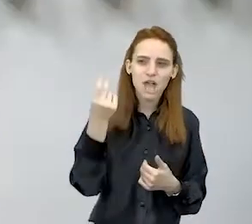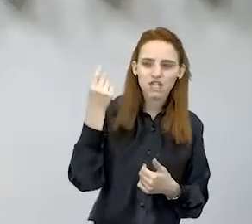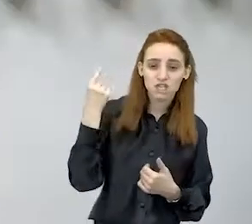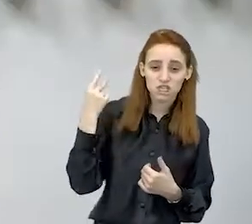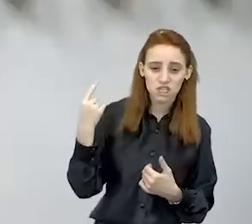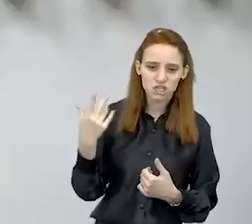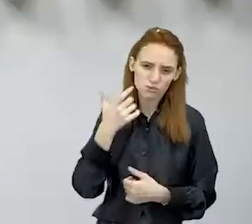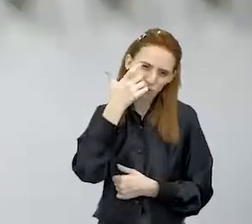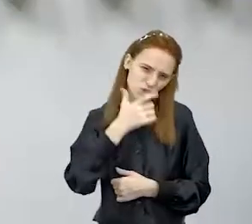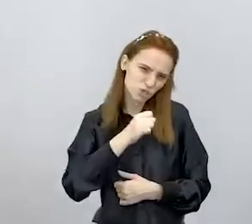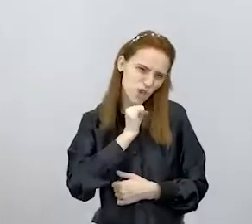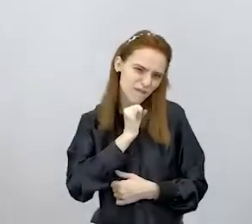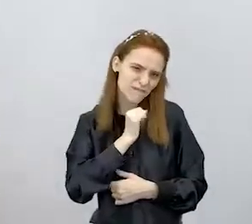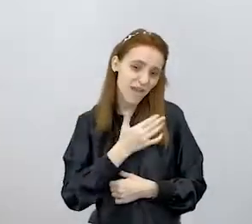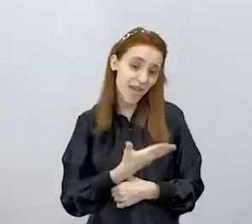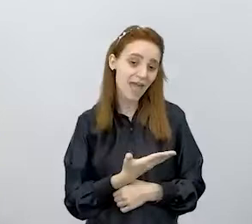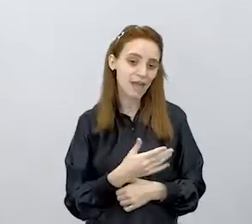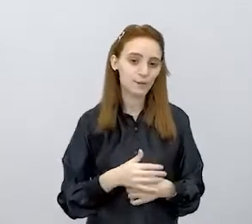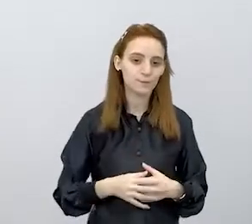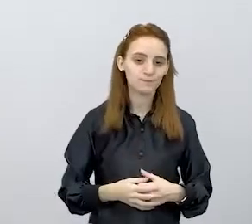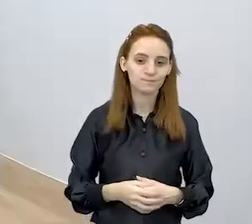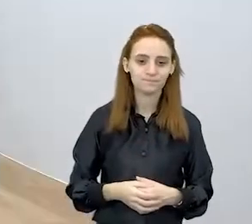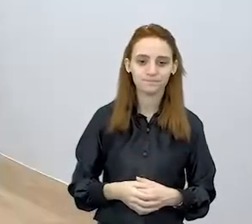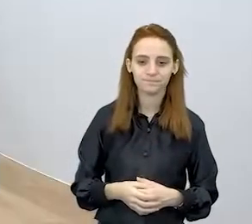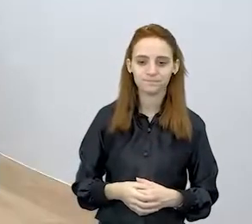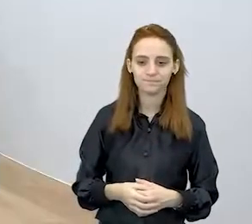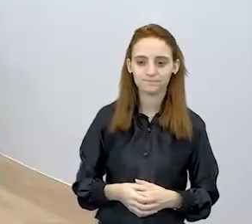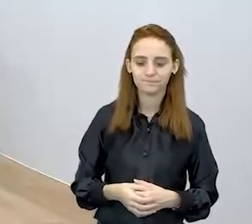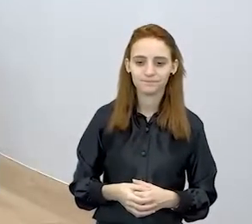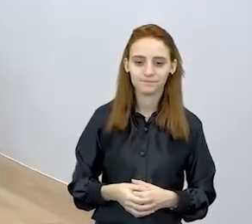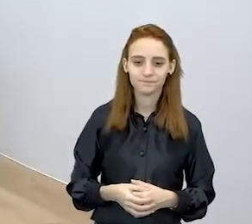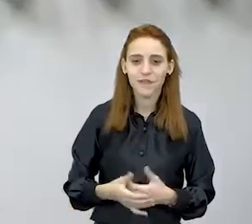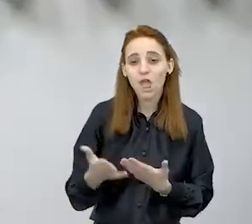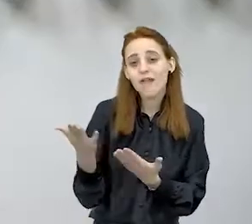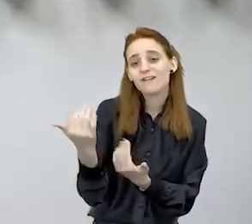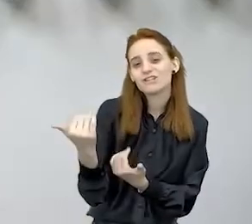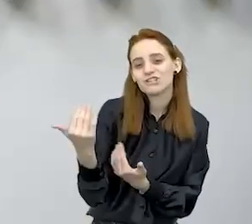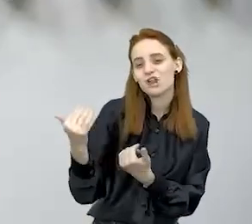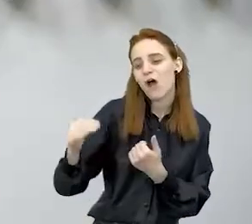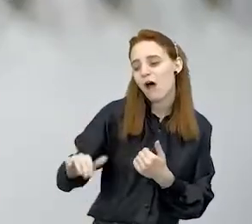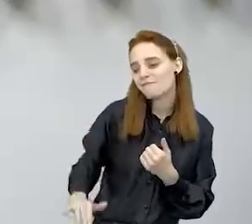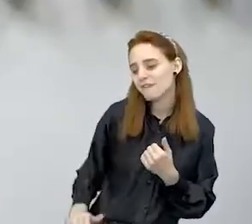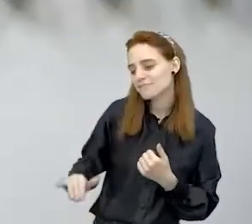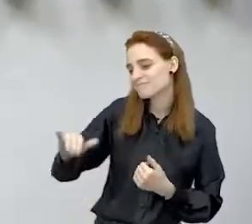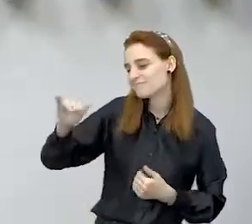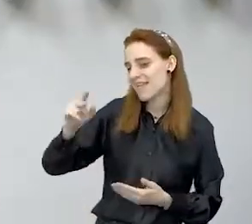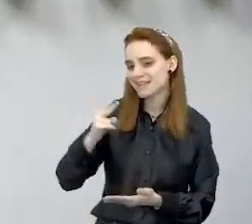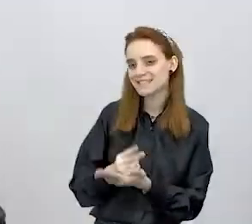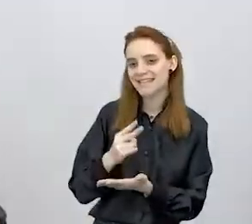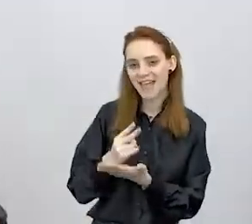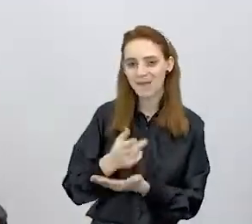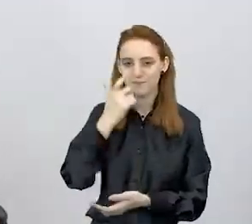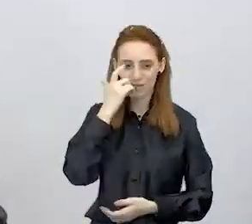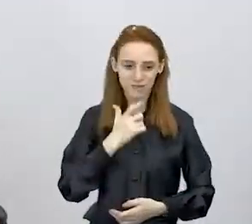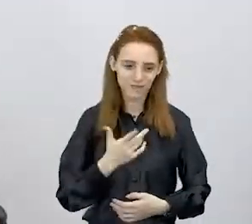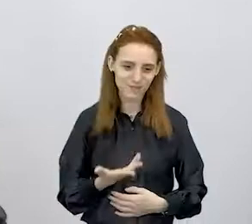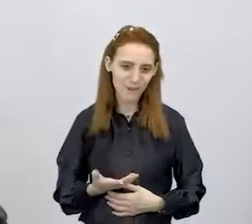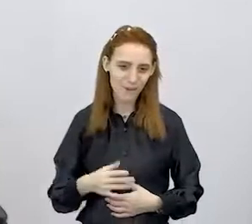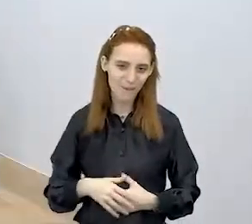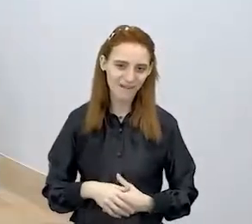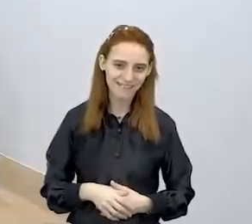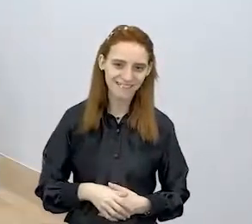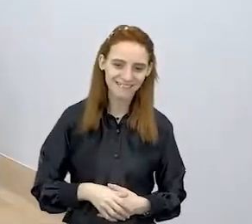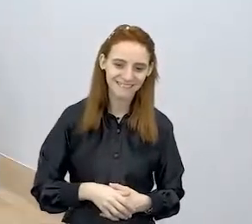mais velhos, né? Eu sou jovem há mais tempo. Já há mais tempo, não sou velho, fala de velhice, né? Nossa, a sua cara fez um